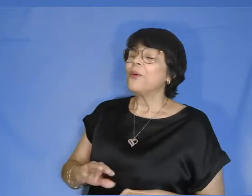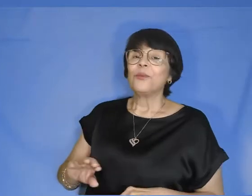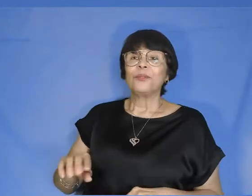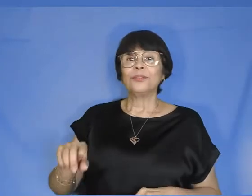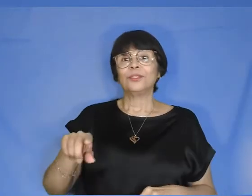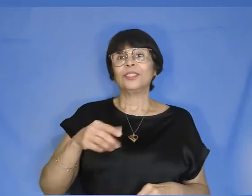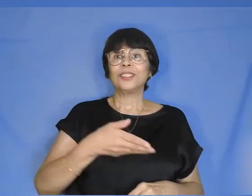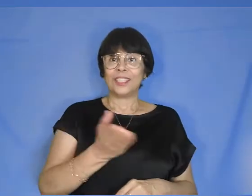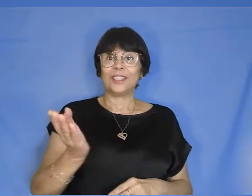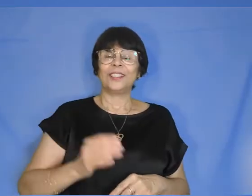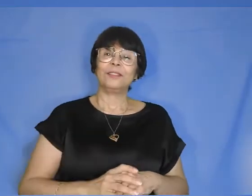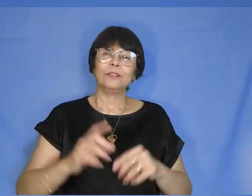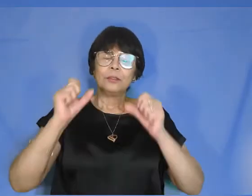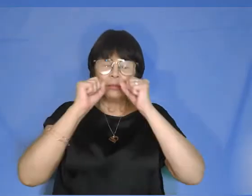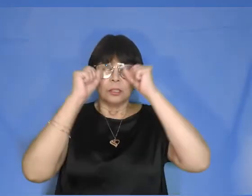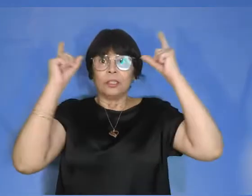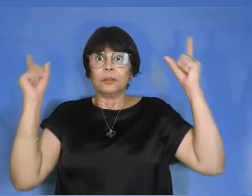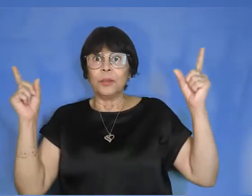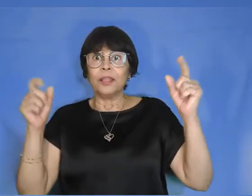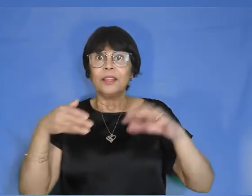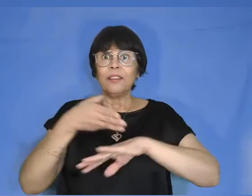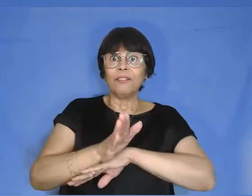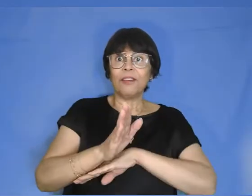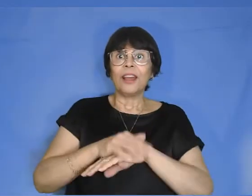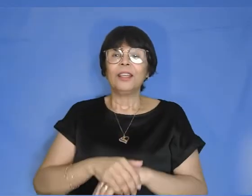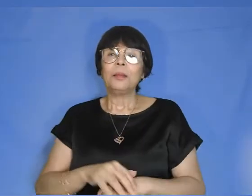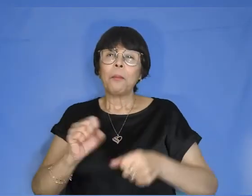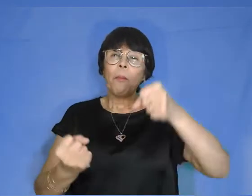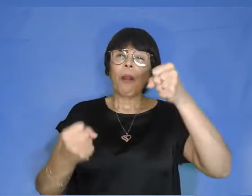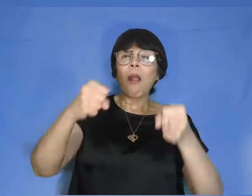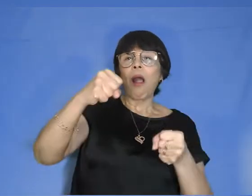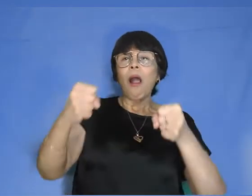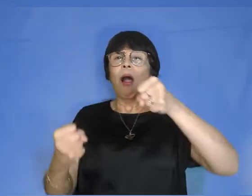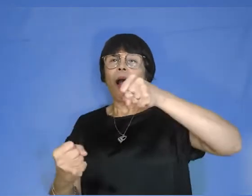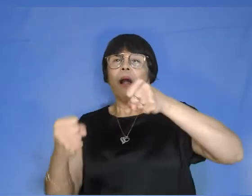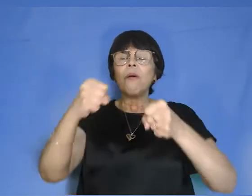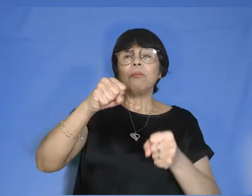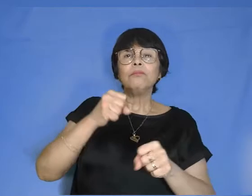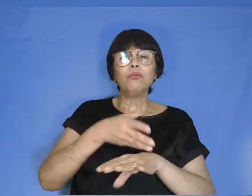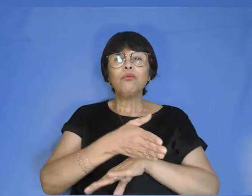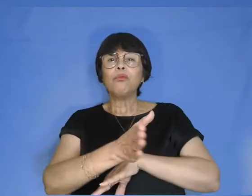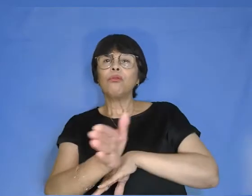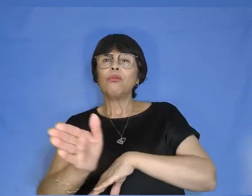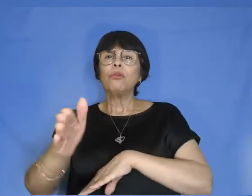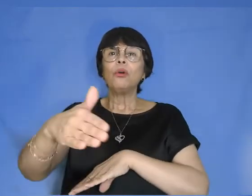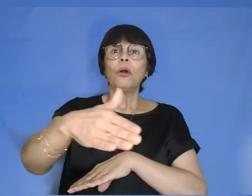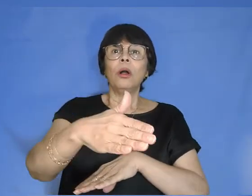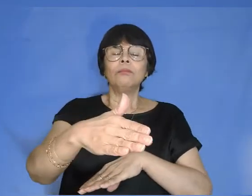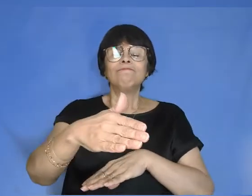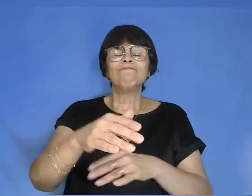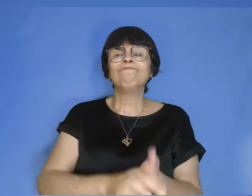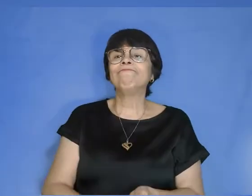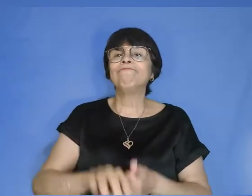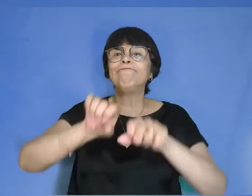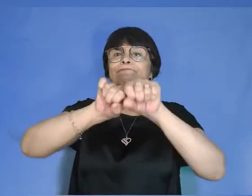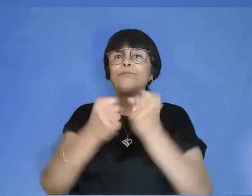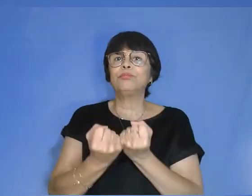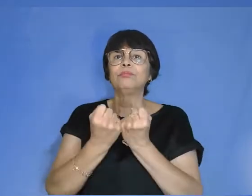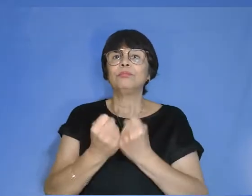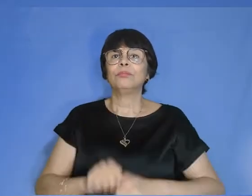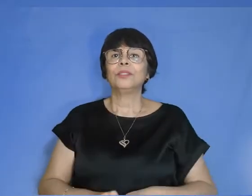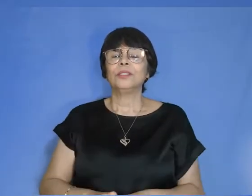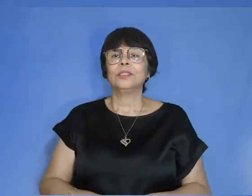Louvar a Deus quando o filho repete de ano na escola, não consegue passar. Louvar a Deus quando foi mandado embora do